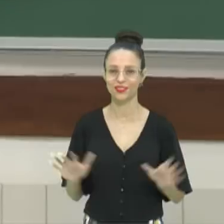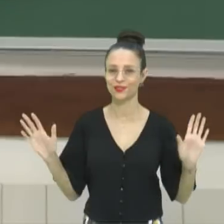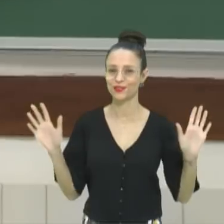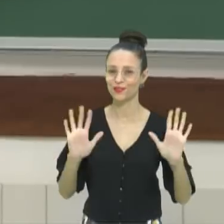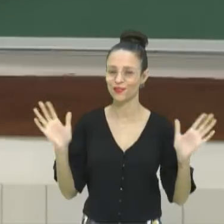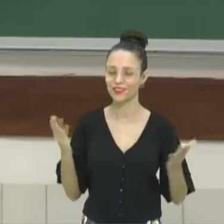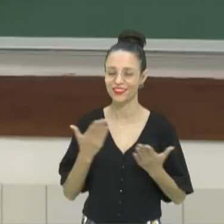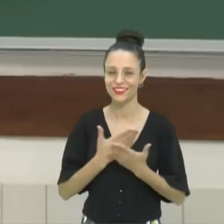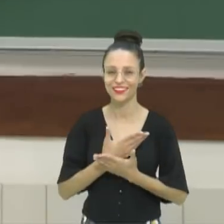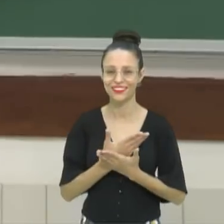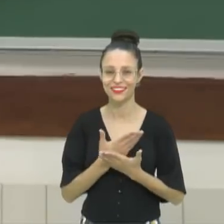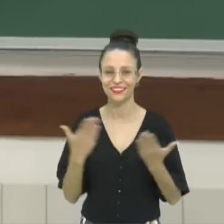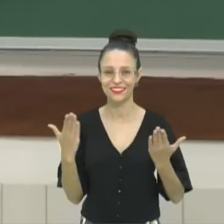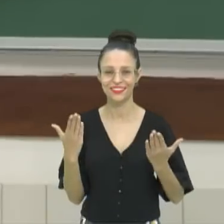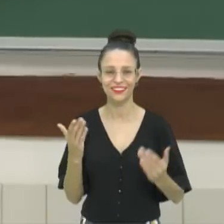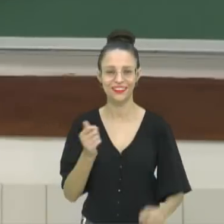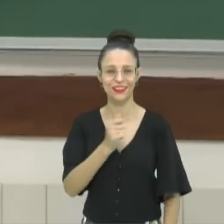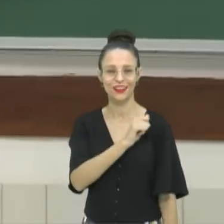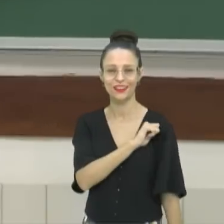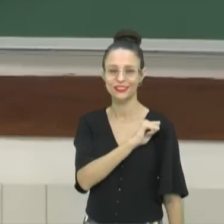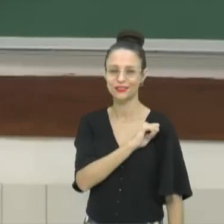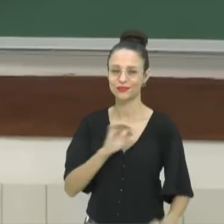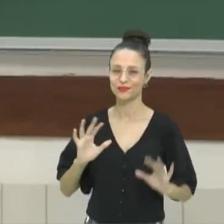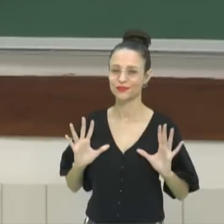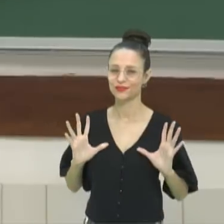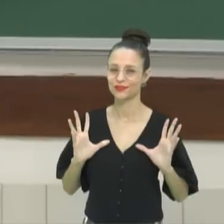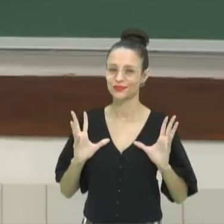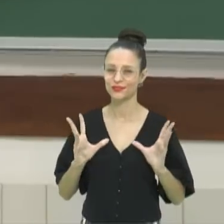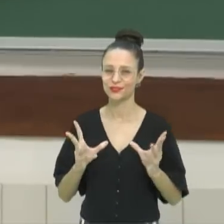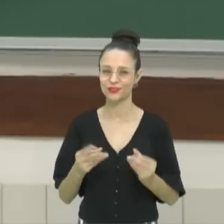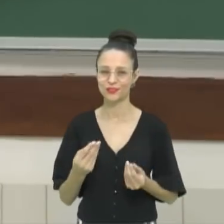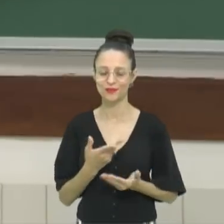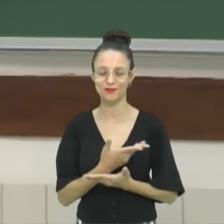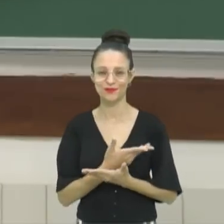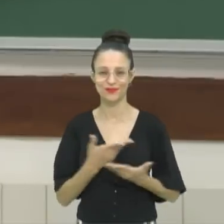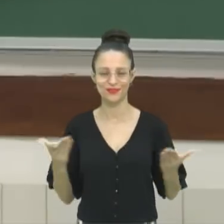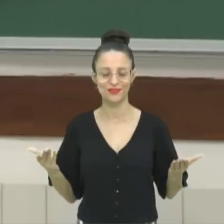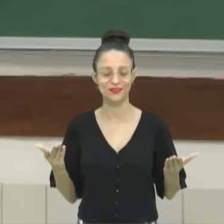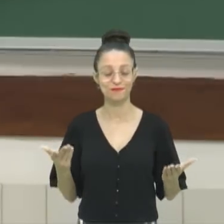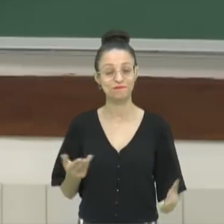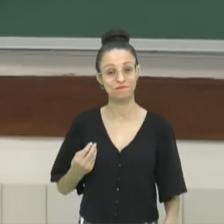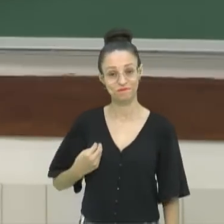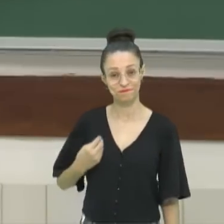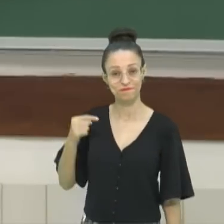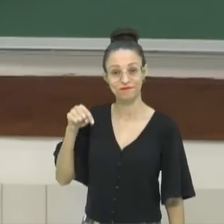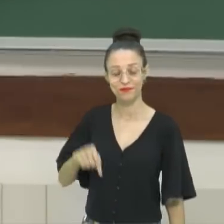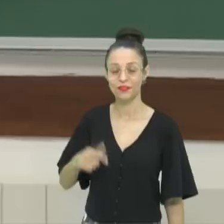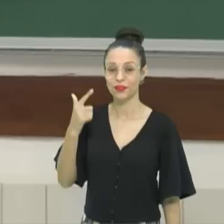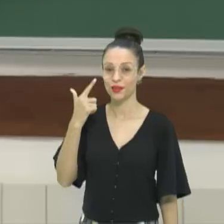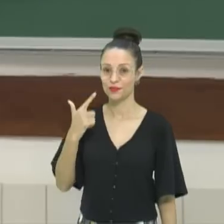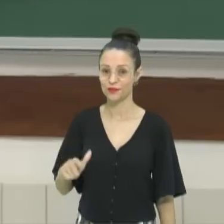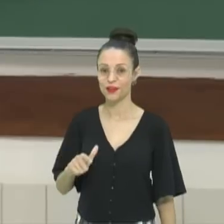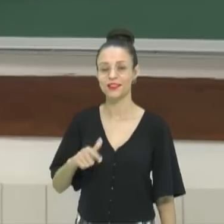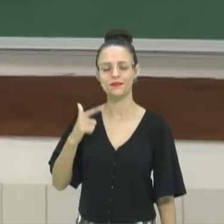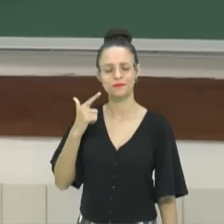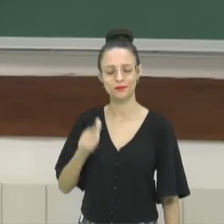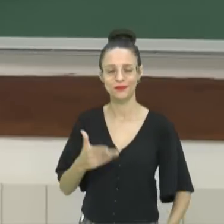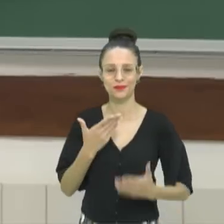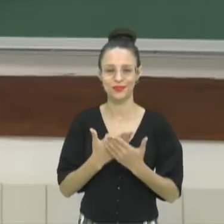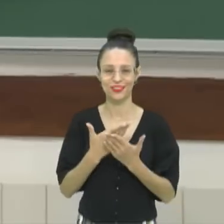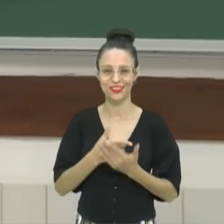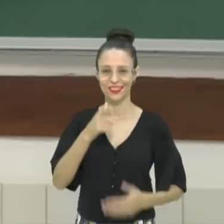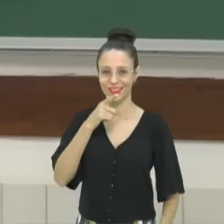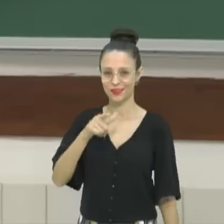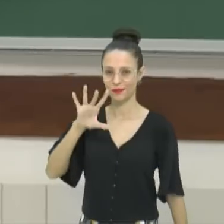Olá, meus queridos alunos, minhas queridas alunas. Estamos de volta para mais uma aula de língua